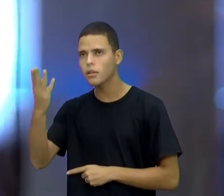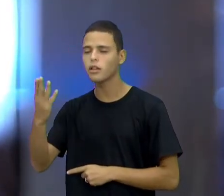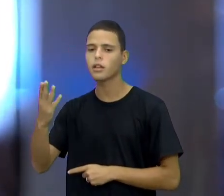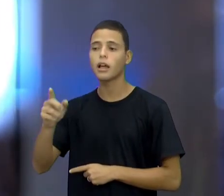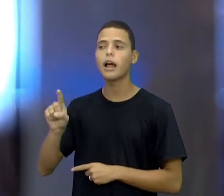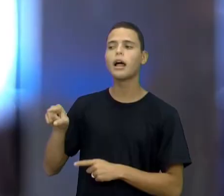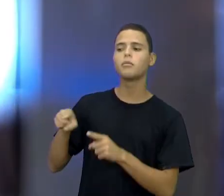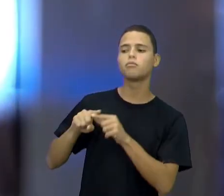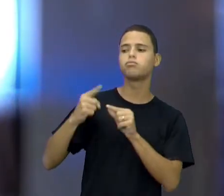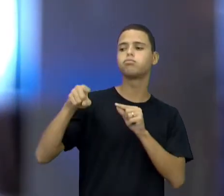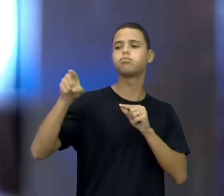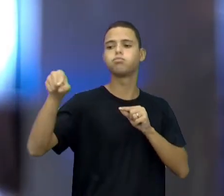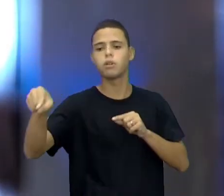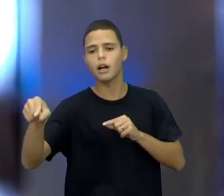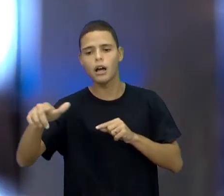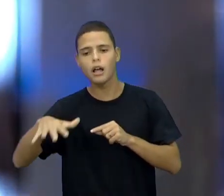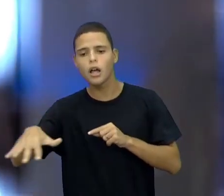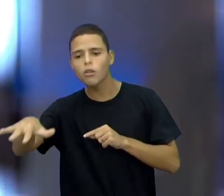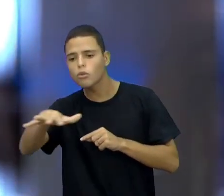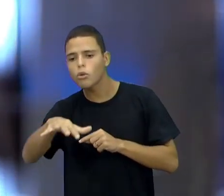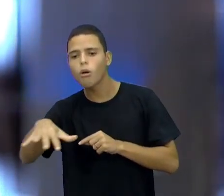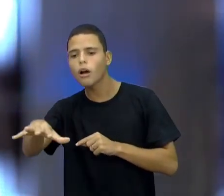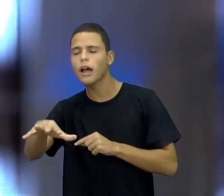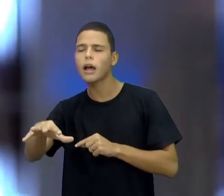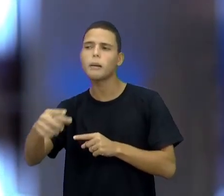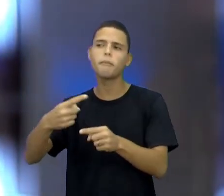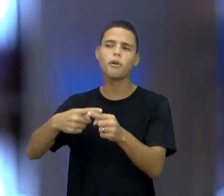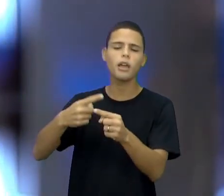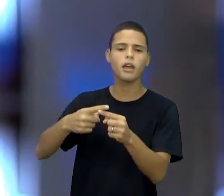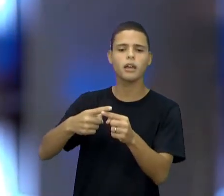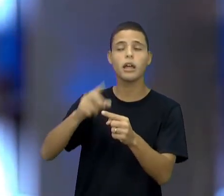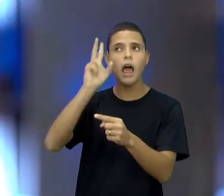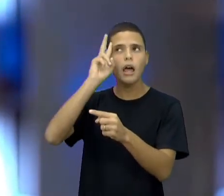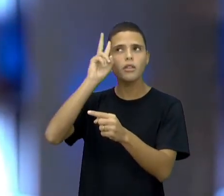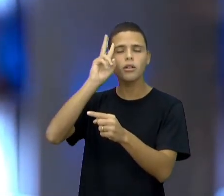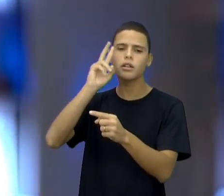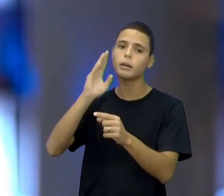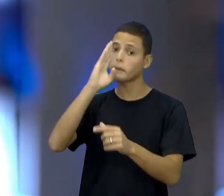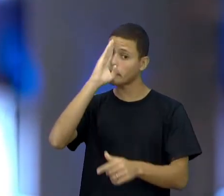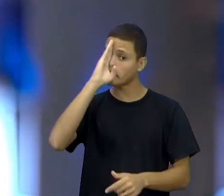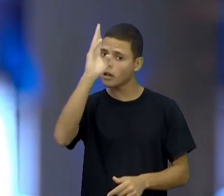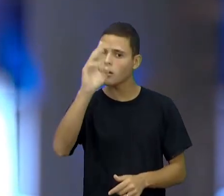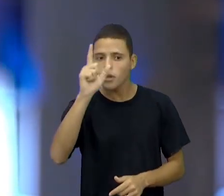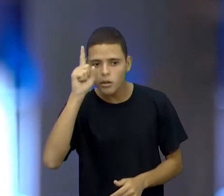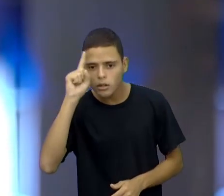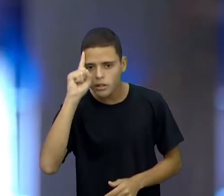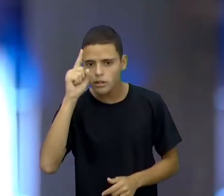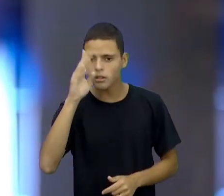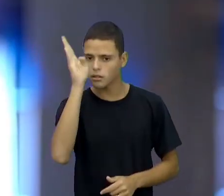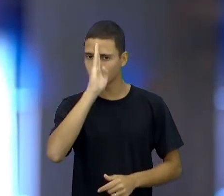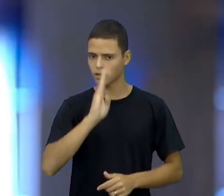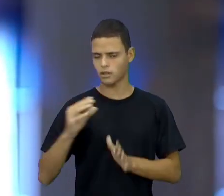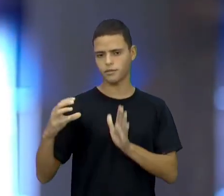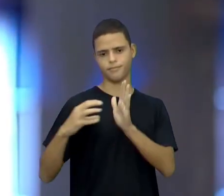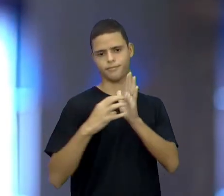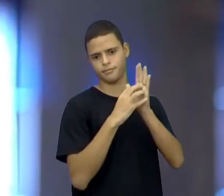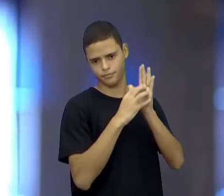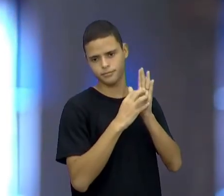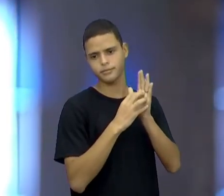na Antártica da história do clima e, principalmente, como o dia a dia do brasileiro é